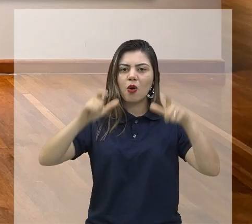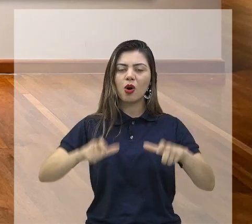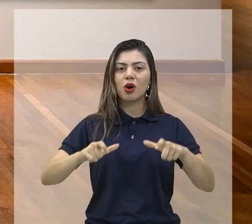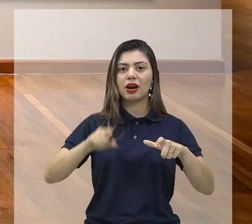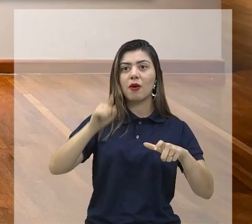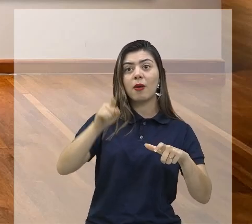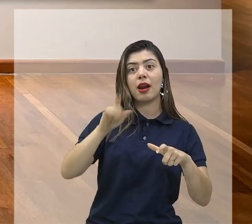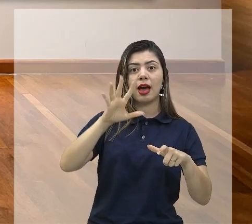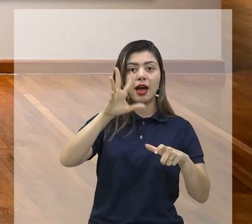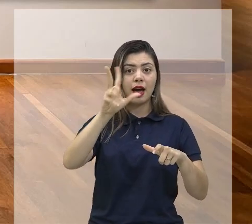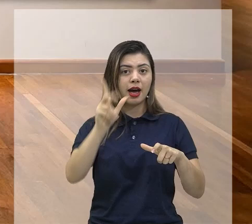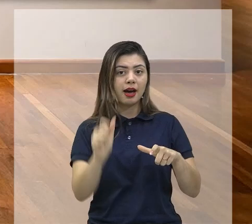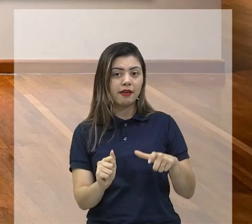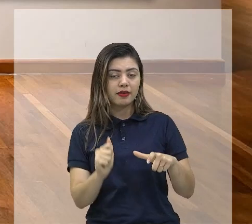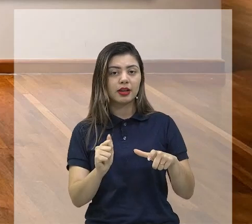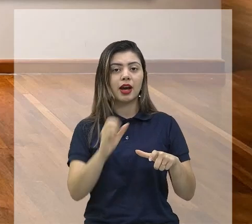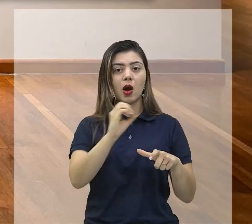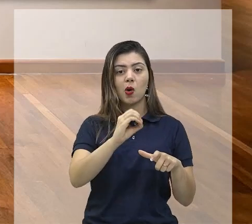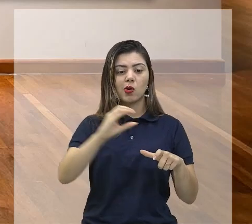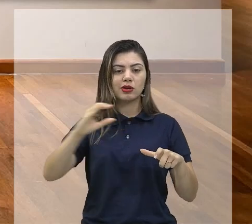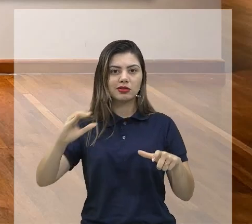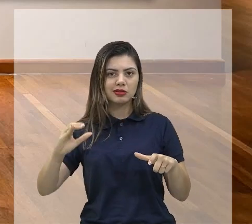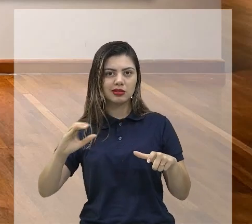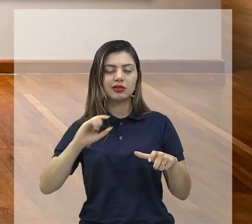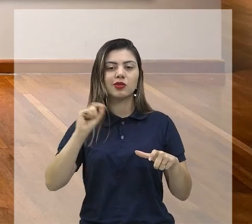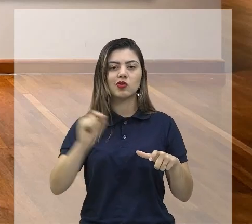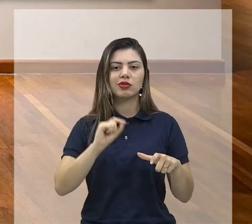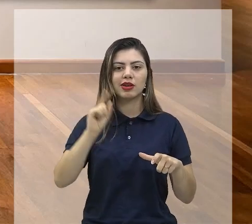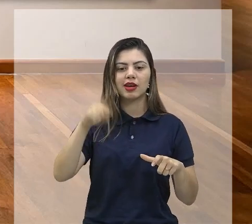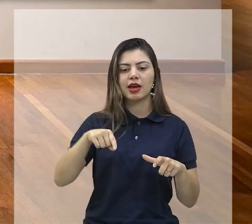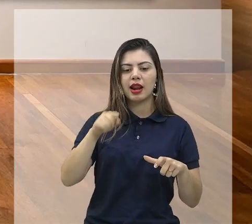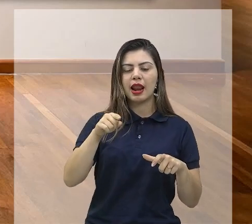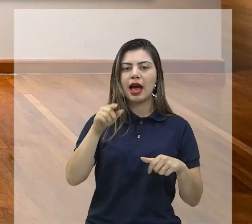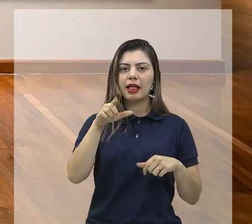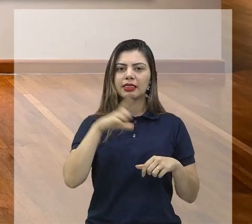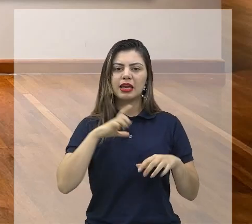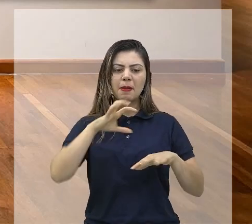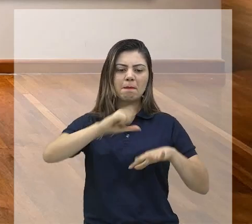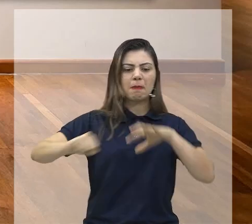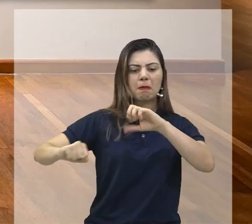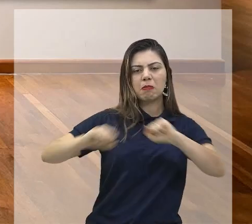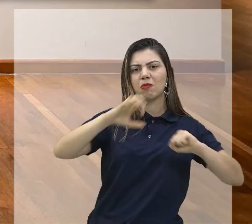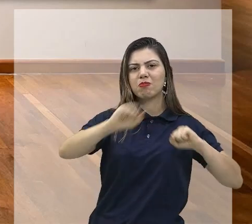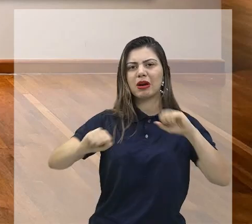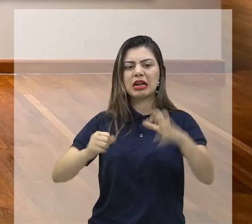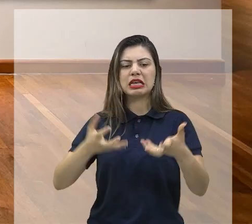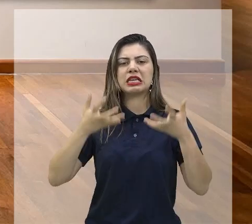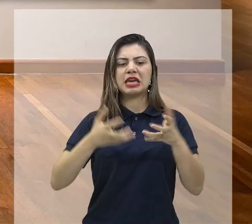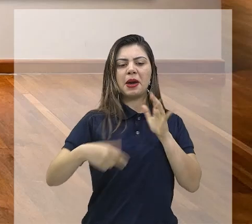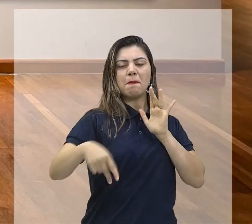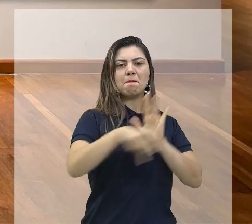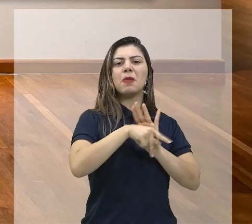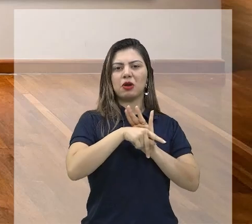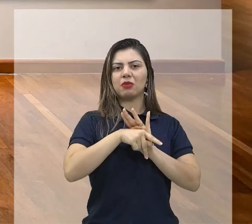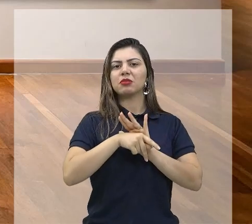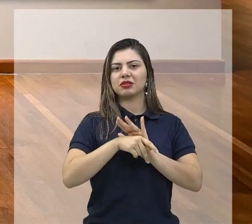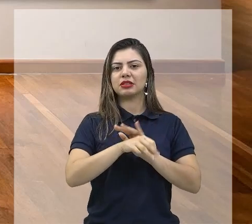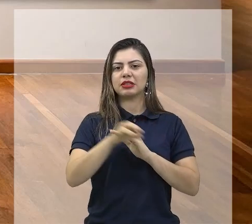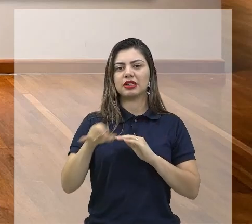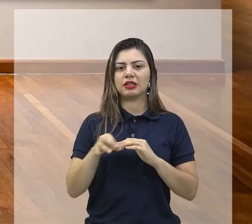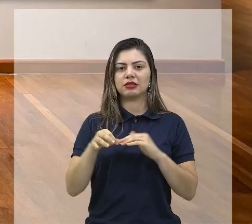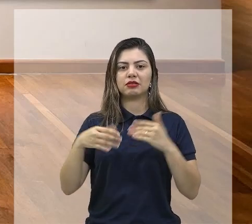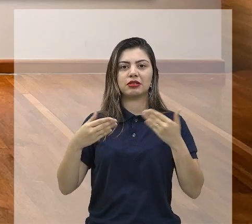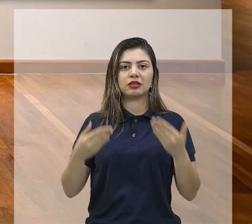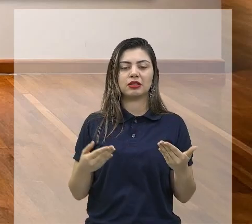Oceania, aonde nós vamos ver o quê? Eu quero, então, disputar território. Eu preciso, então, tirar dessas localidades o